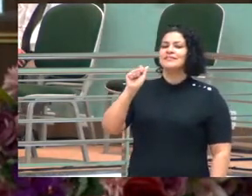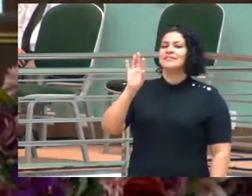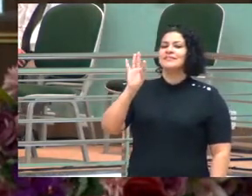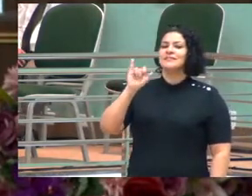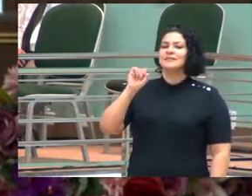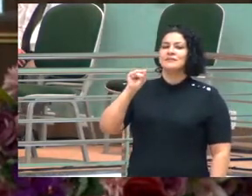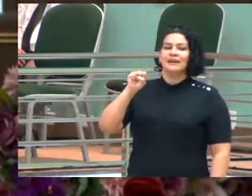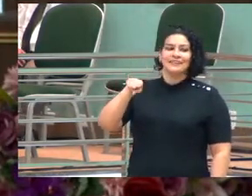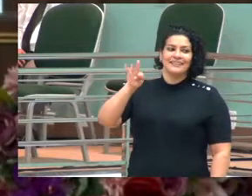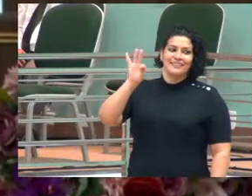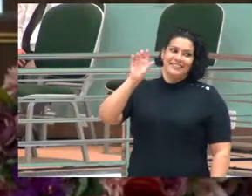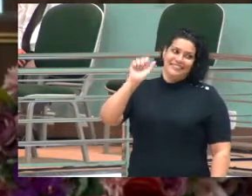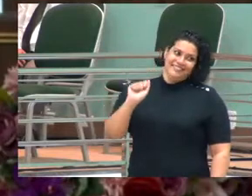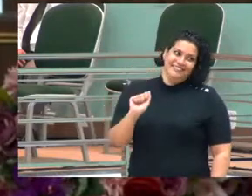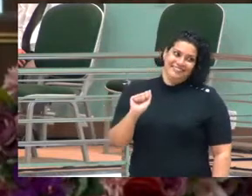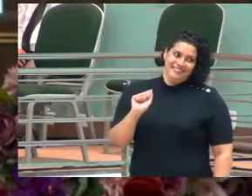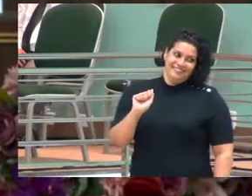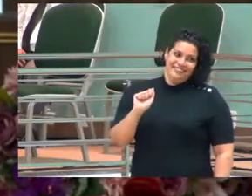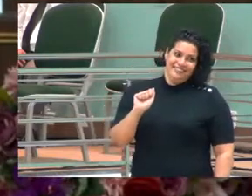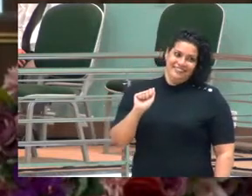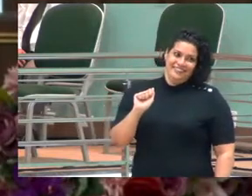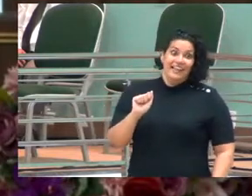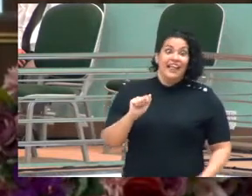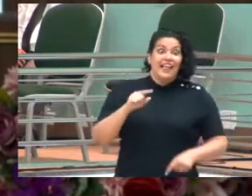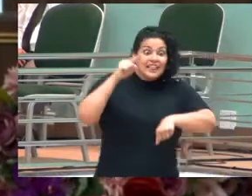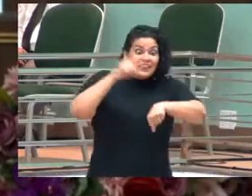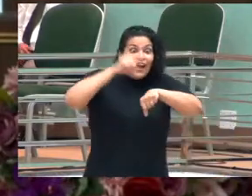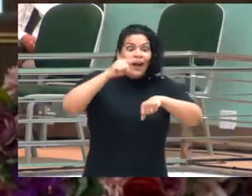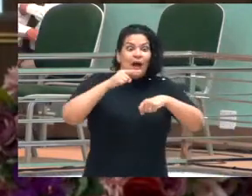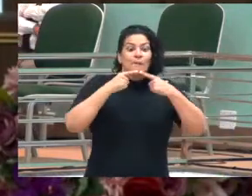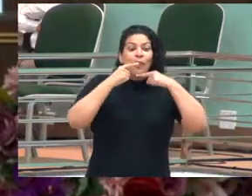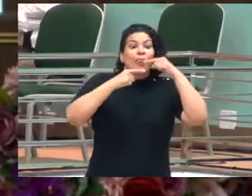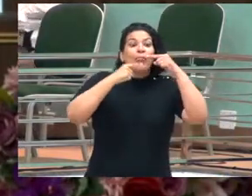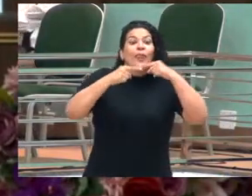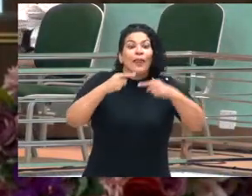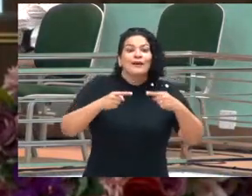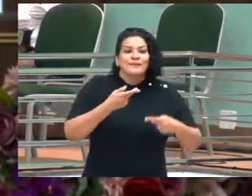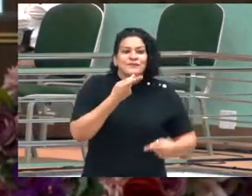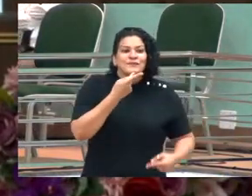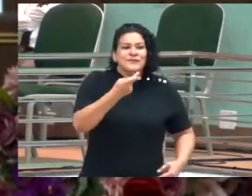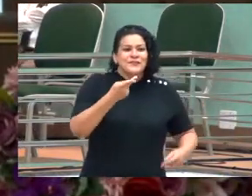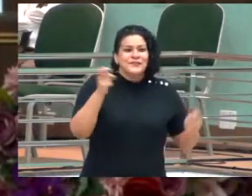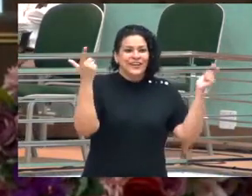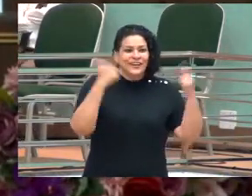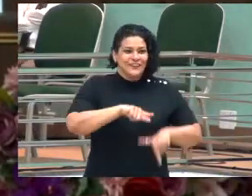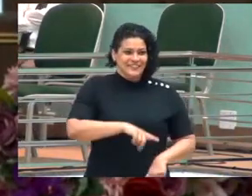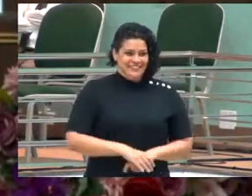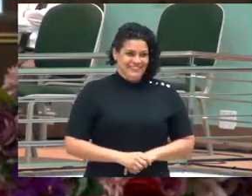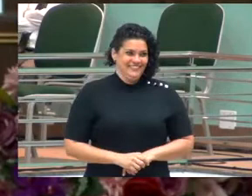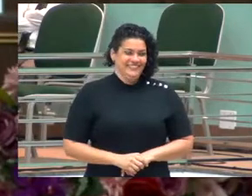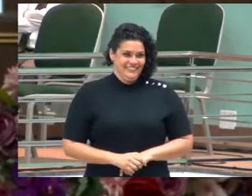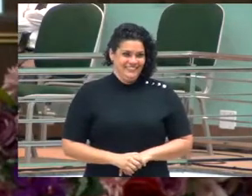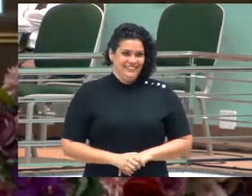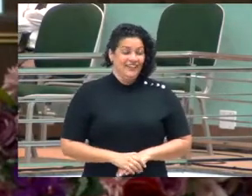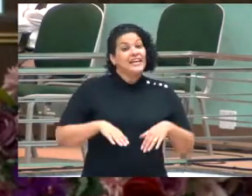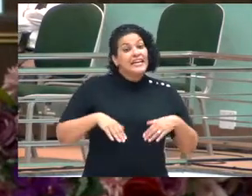e iria preparar o caminho do Senhor. Meu pai compôs um cântico lindo, chamado de O Cântico de Zacarias.